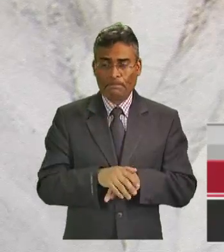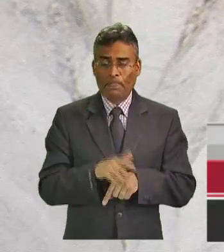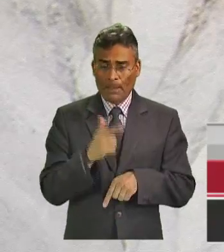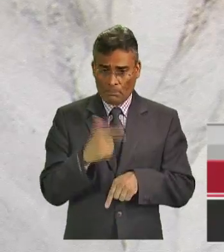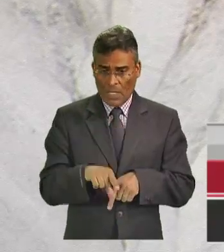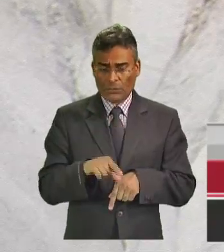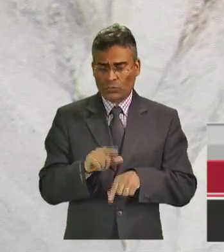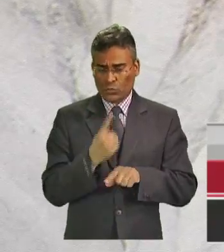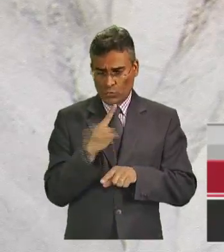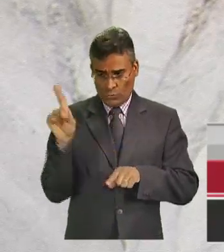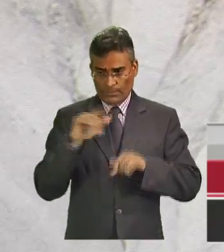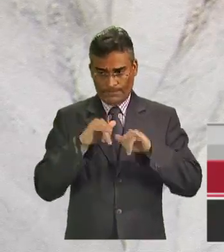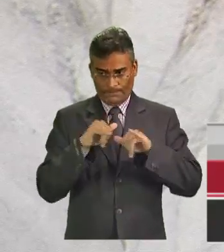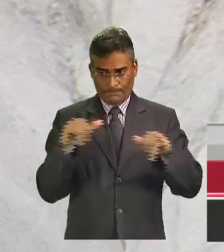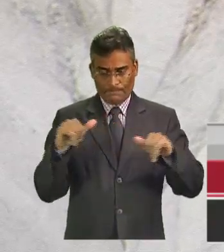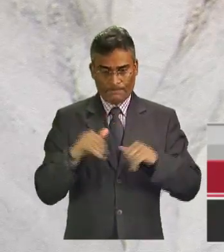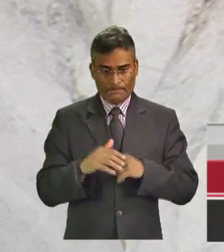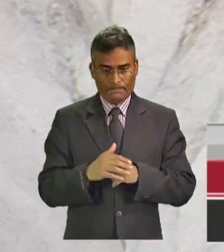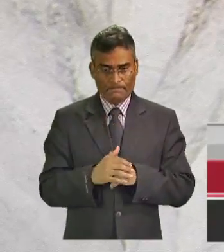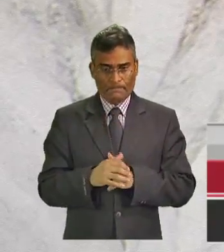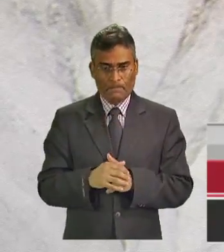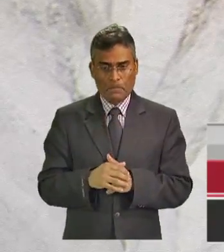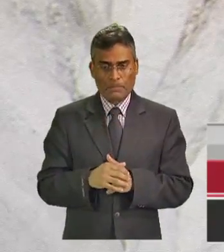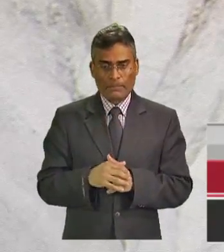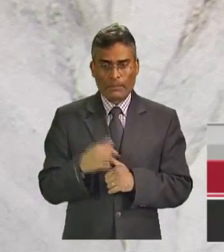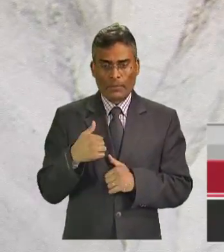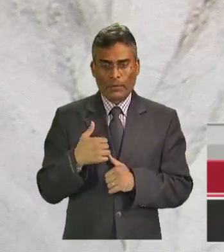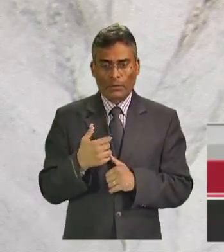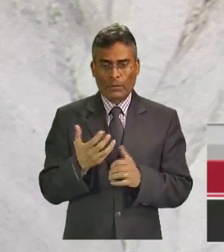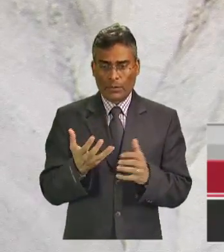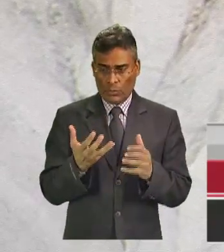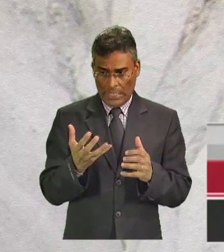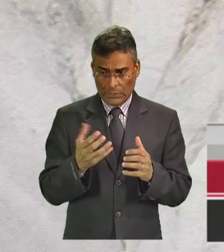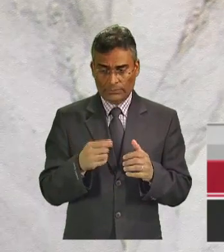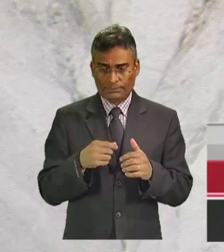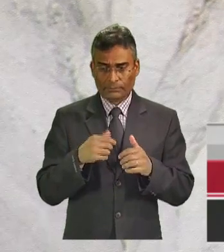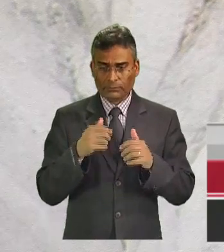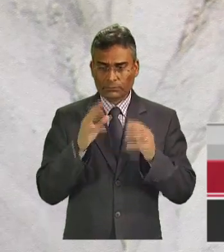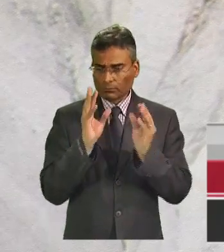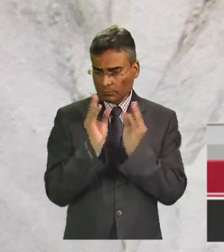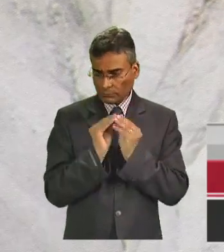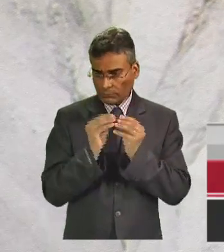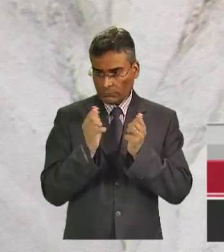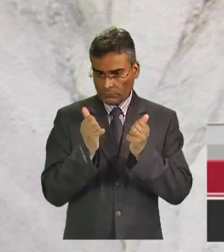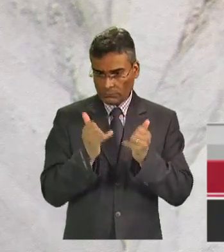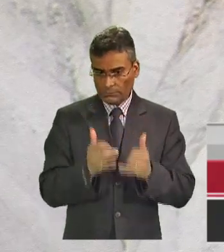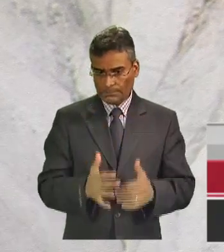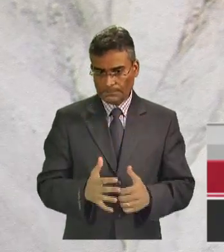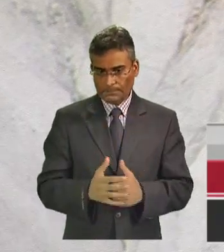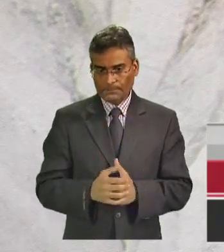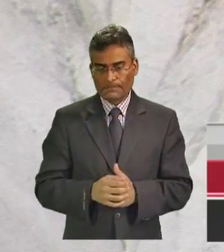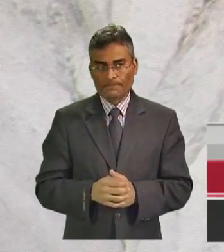completar minhas palavras aqui, eu queria fazer referência